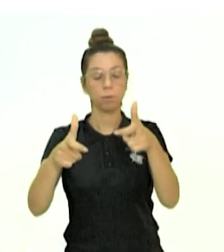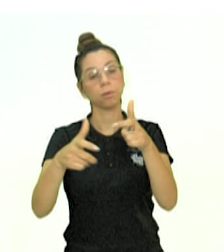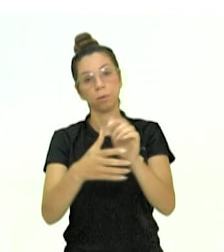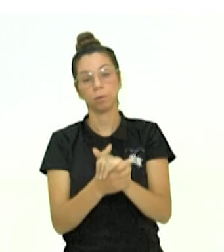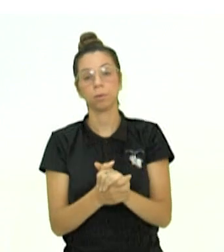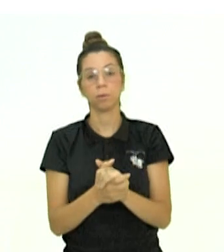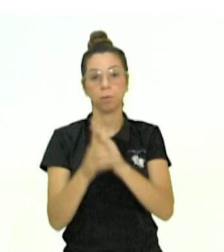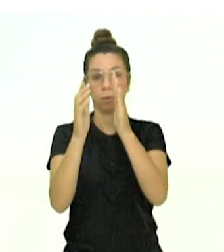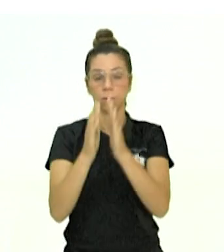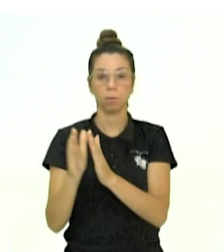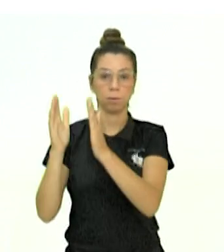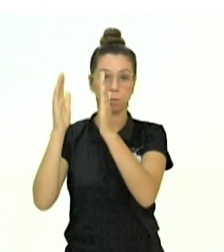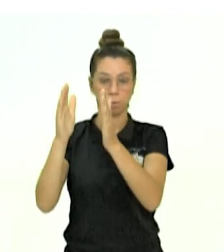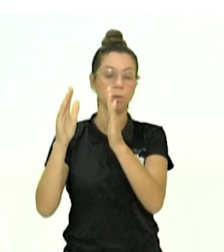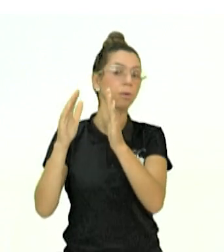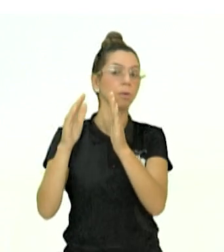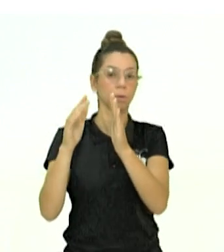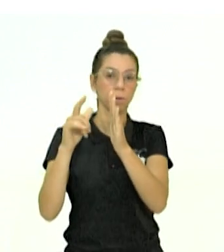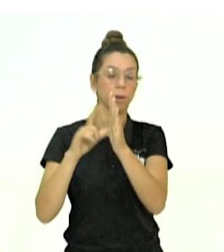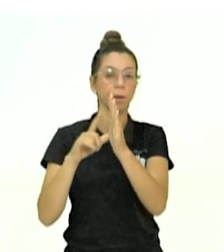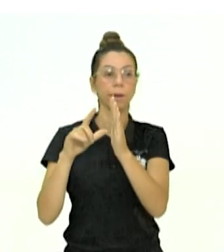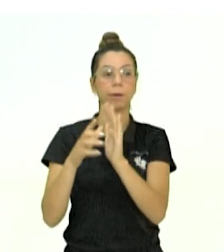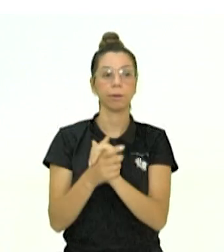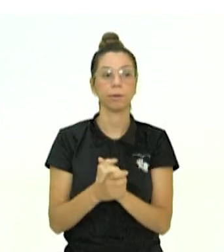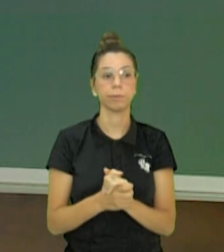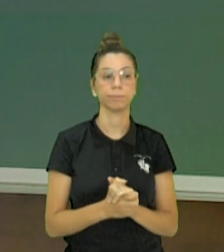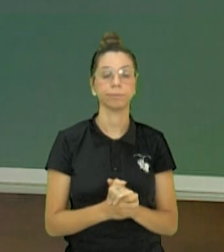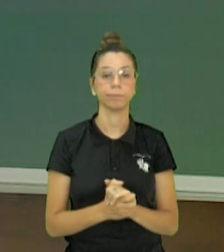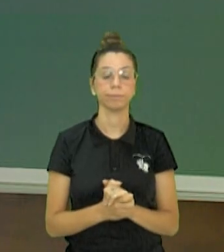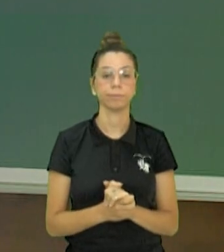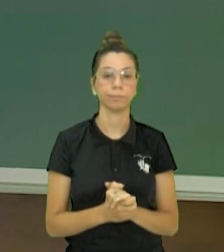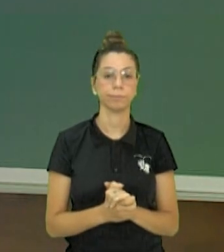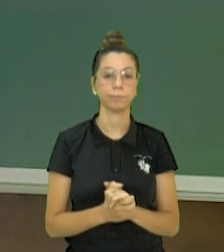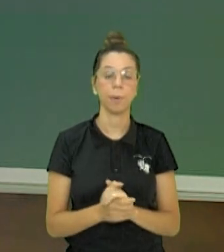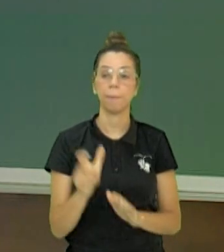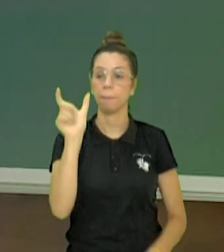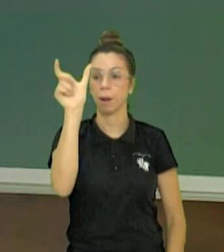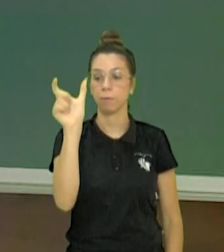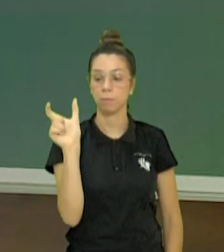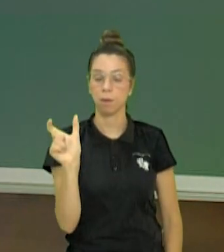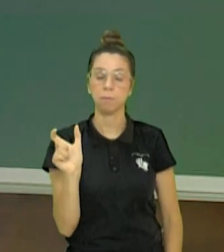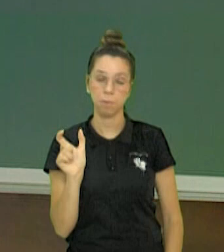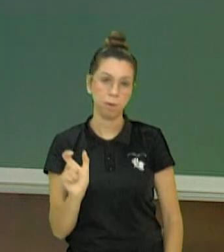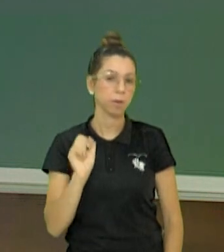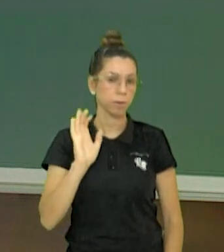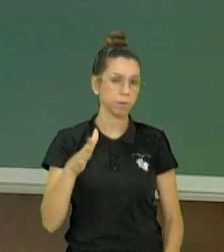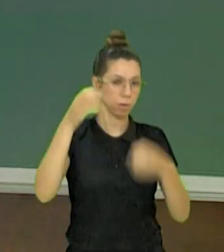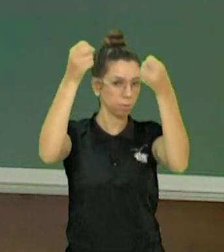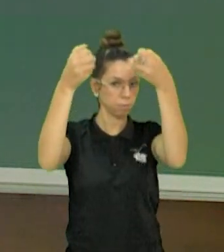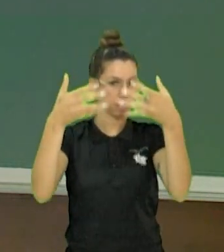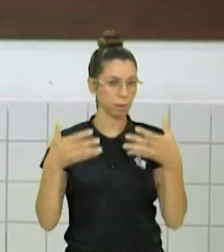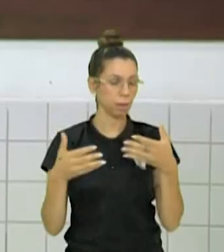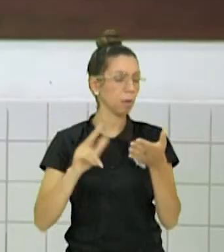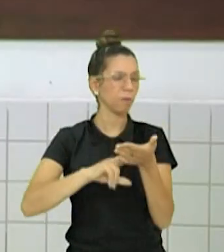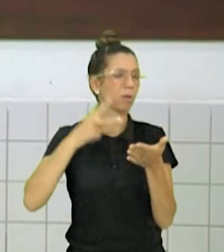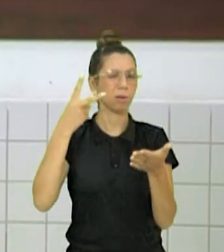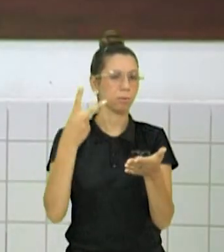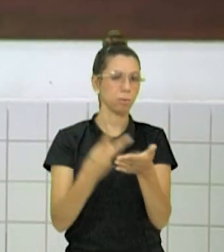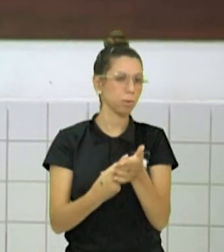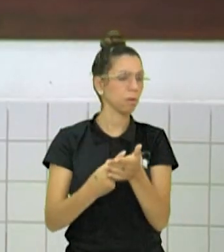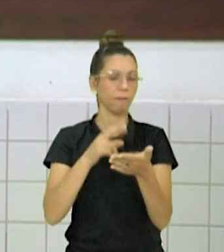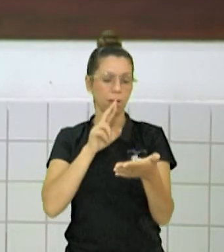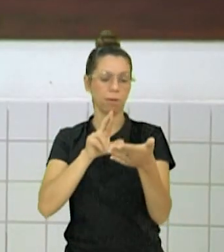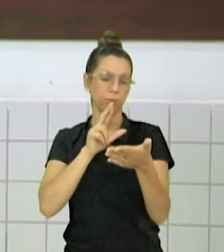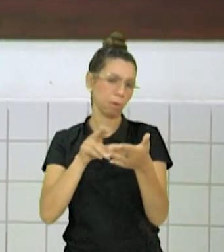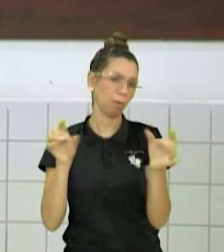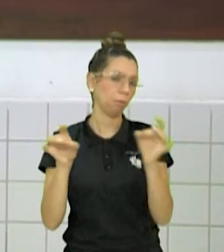para vocês no slide anterior. Safer, crazier, better opportunities and cheaper. Ok? Não vou traduzir não para não ficar dando